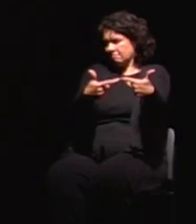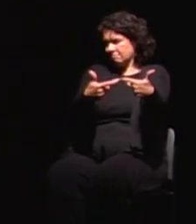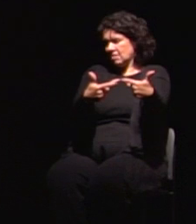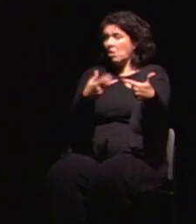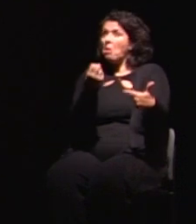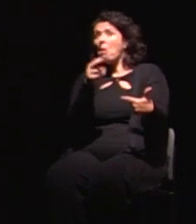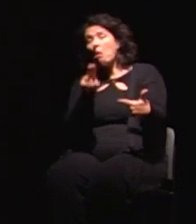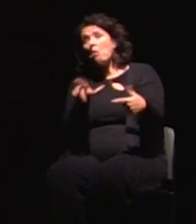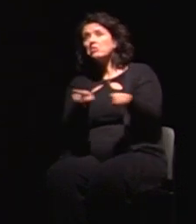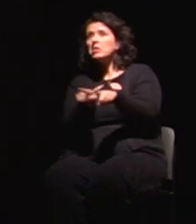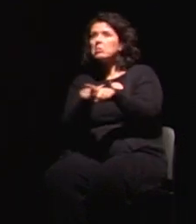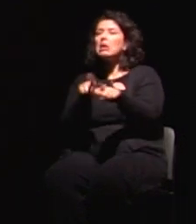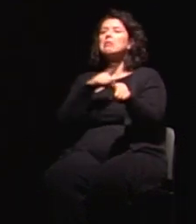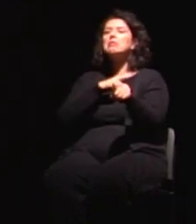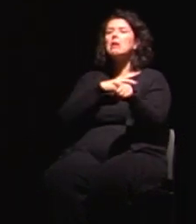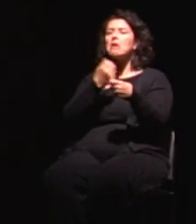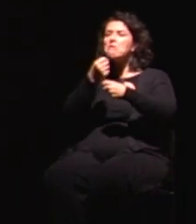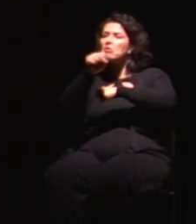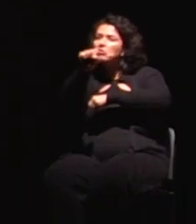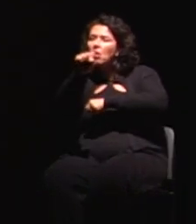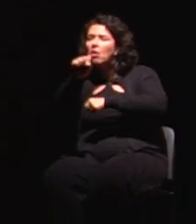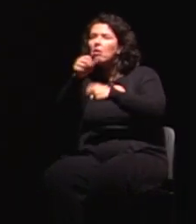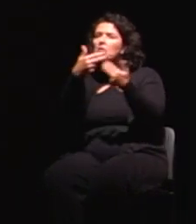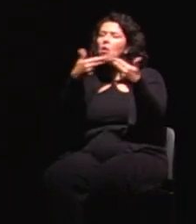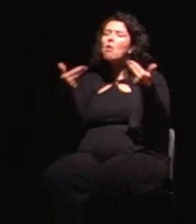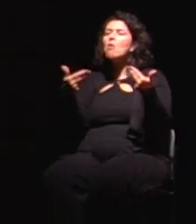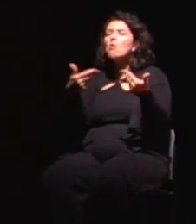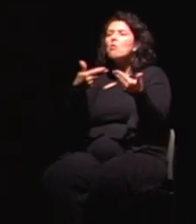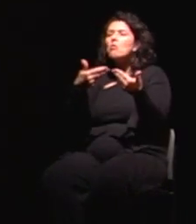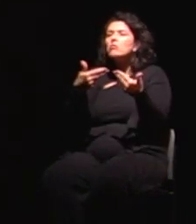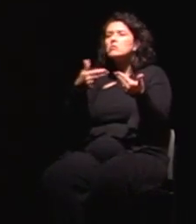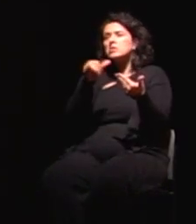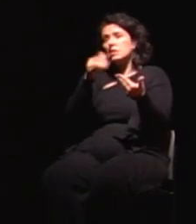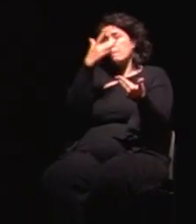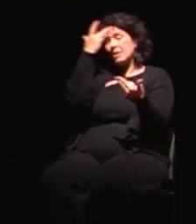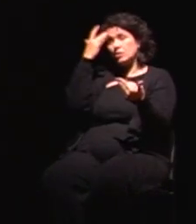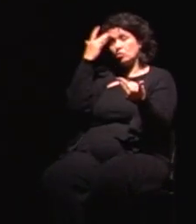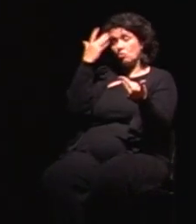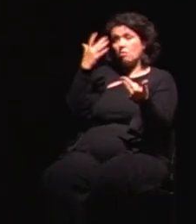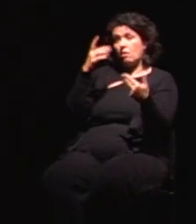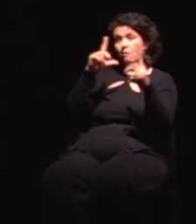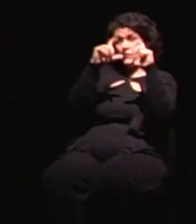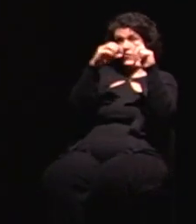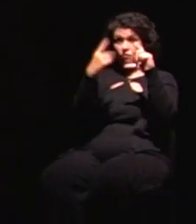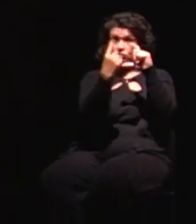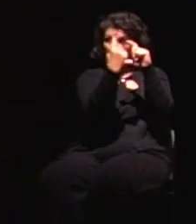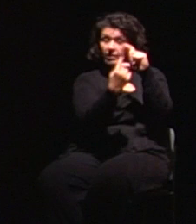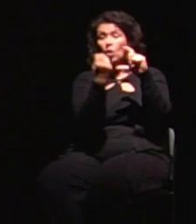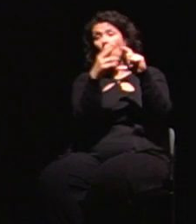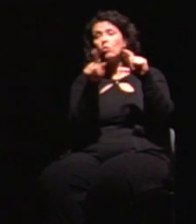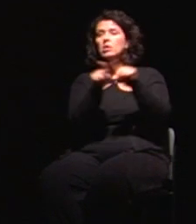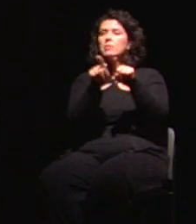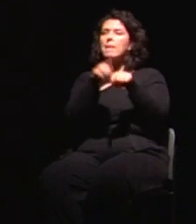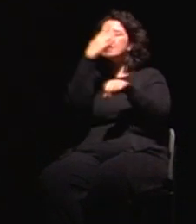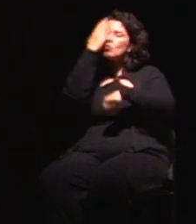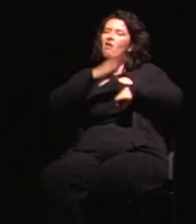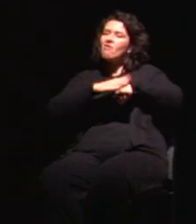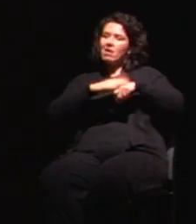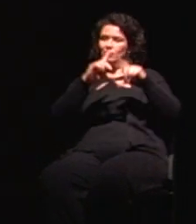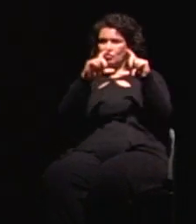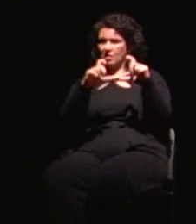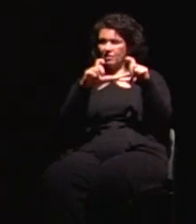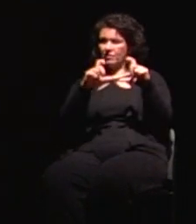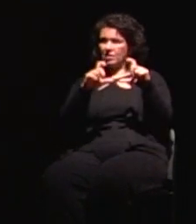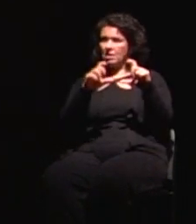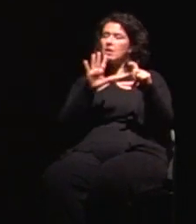heróico, seja do fotografado, seja do fotógrafo. Não estamos questionando a qualidade estética dessas fotos, mas tem uma questão também de